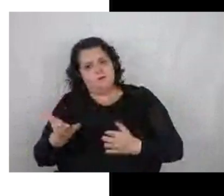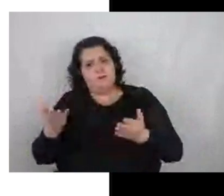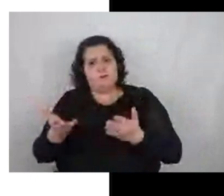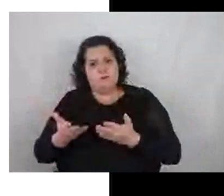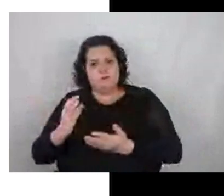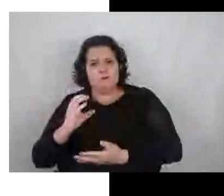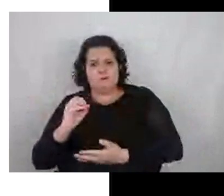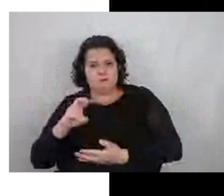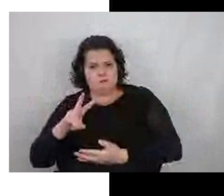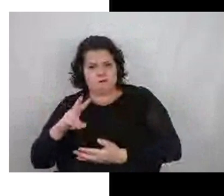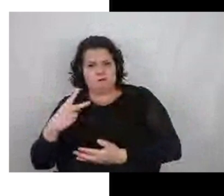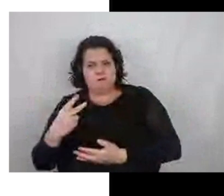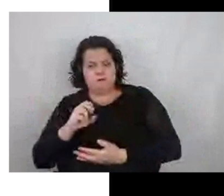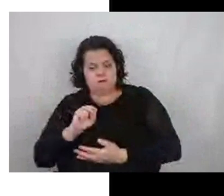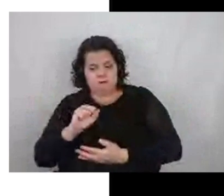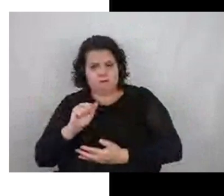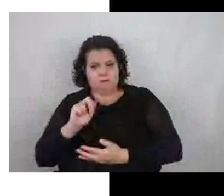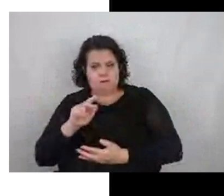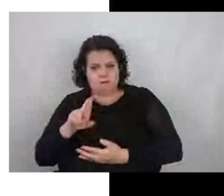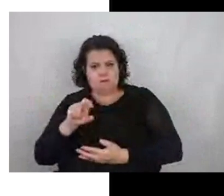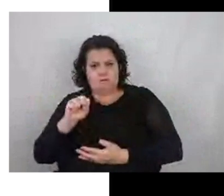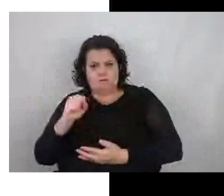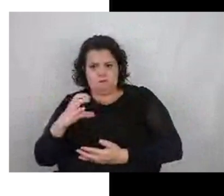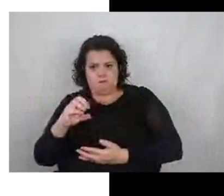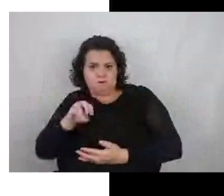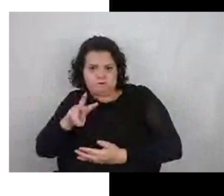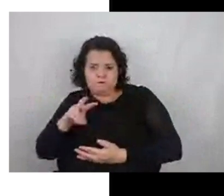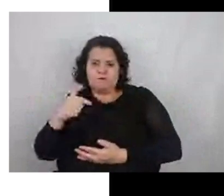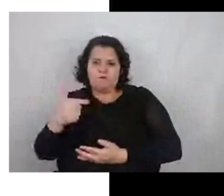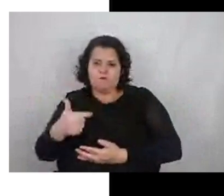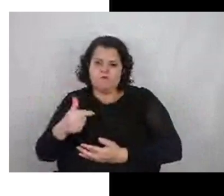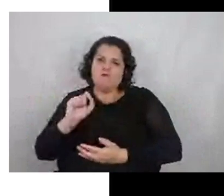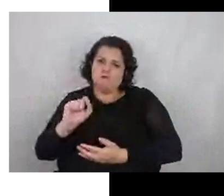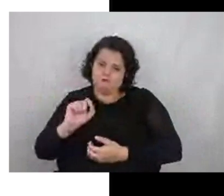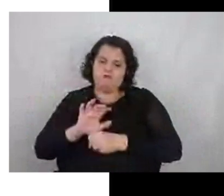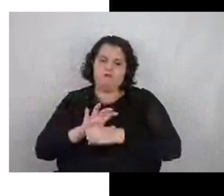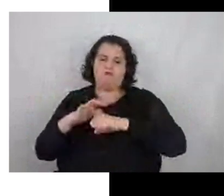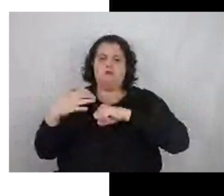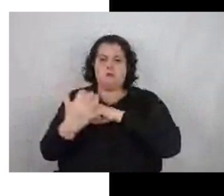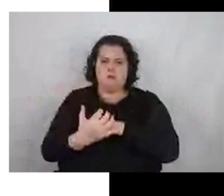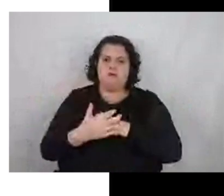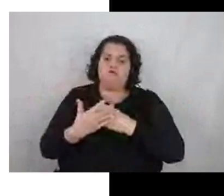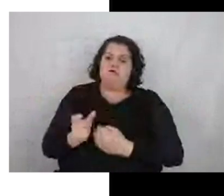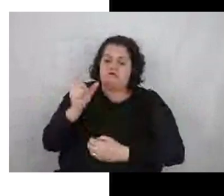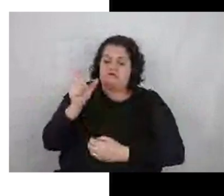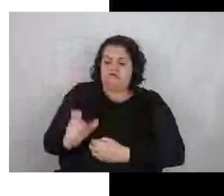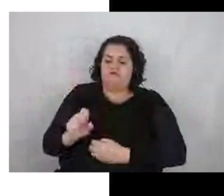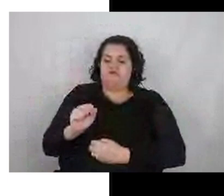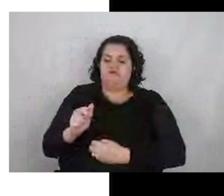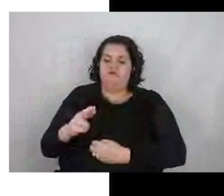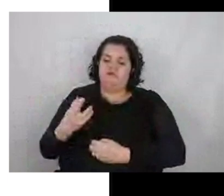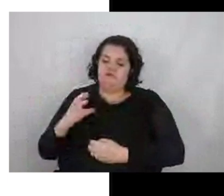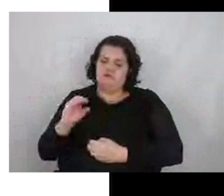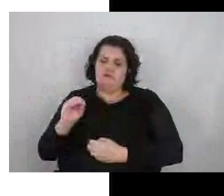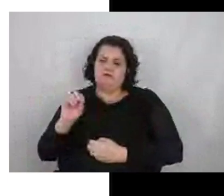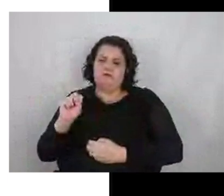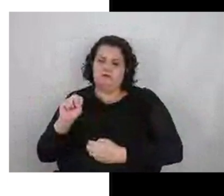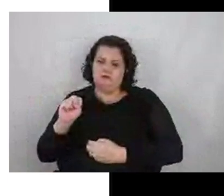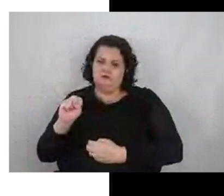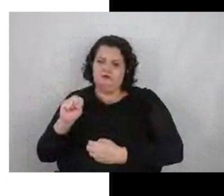pandemia atual. Em relação ao SARS-CoV-2, podemos observar que há um